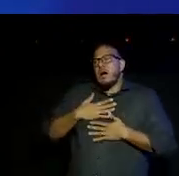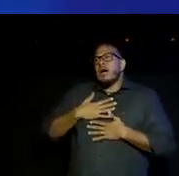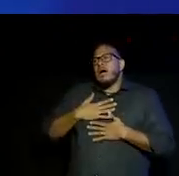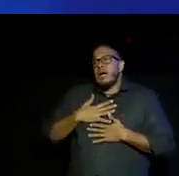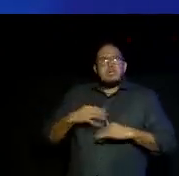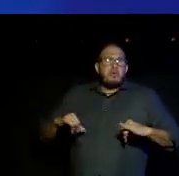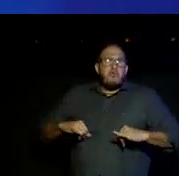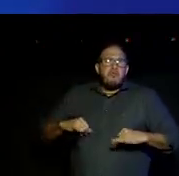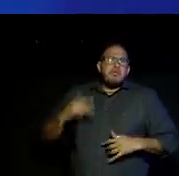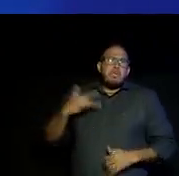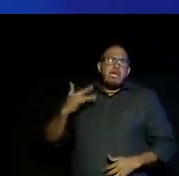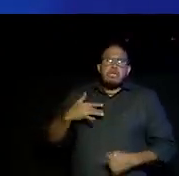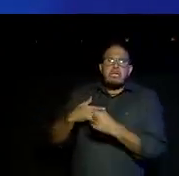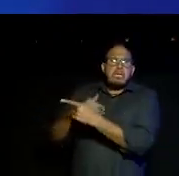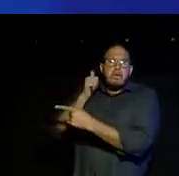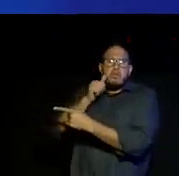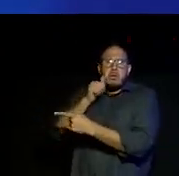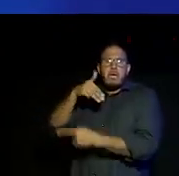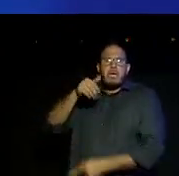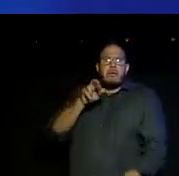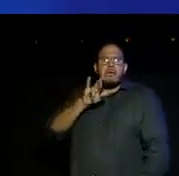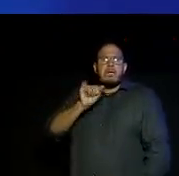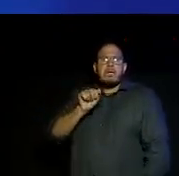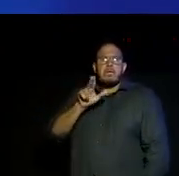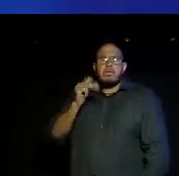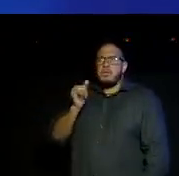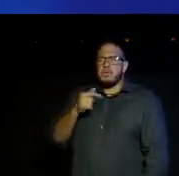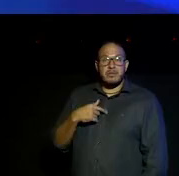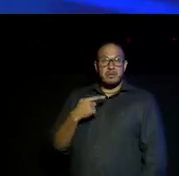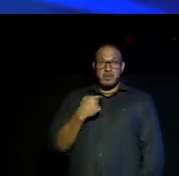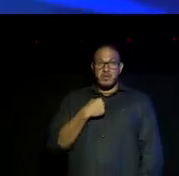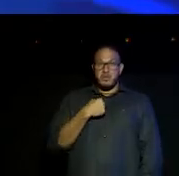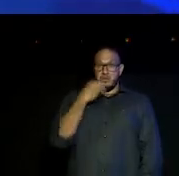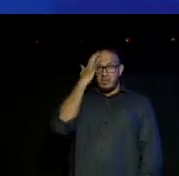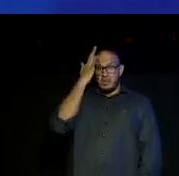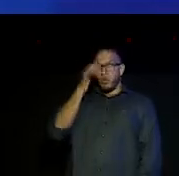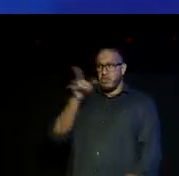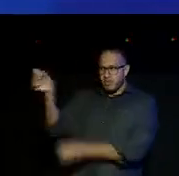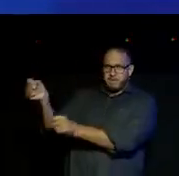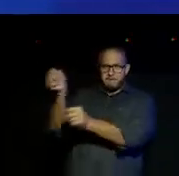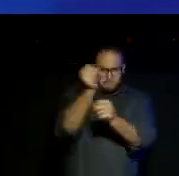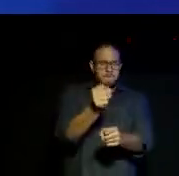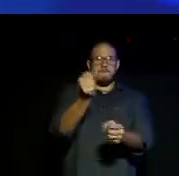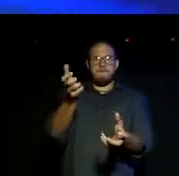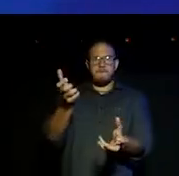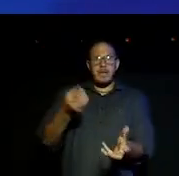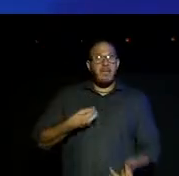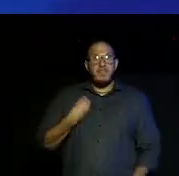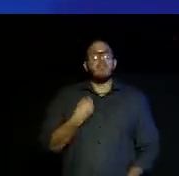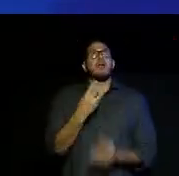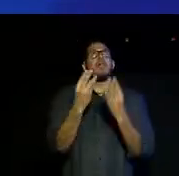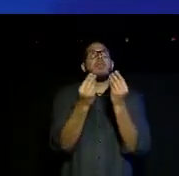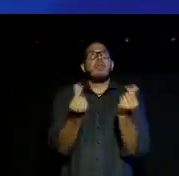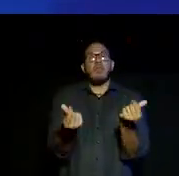pela Maria Lúcia. Fica difícil de você penetrar, você é o alienado. Como você traz essa pessoa de volta para a vida? Se a vida não tem